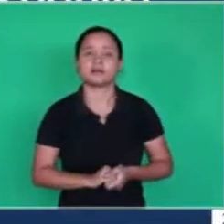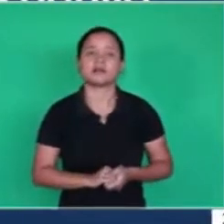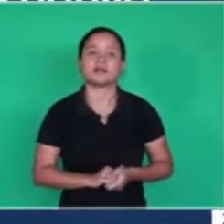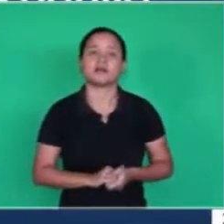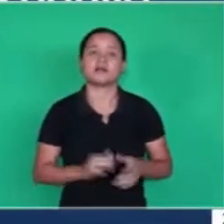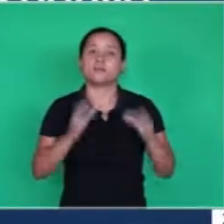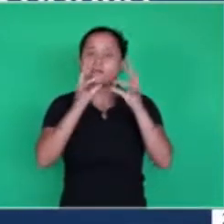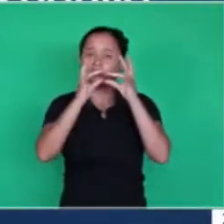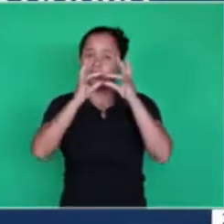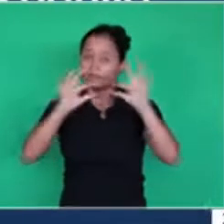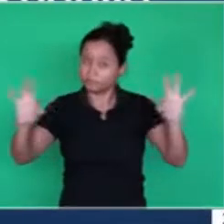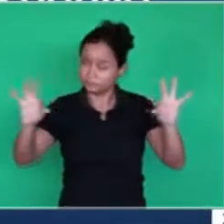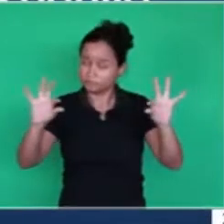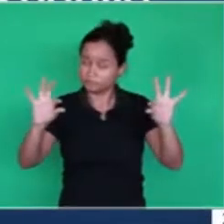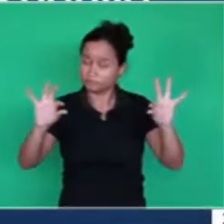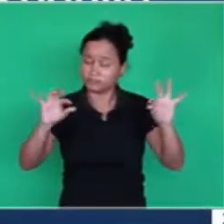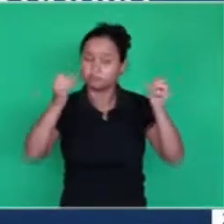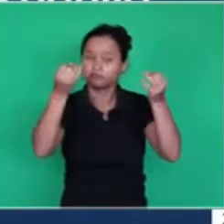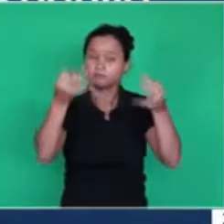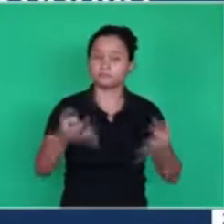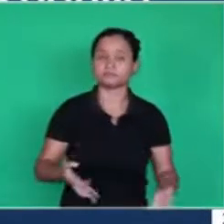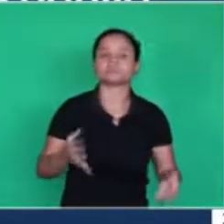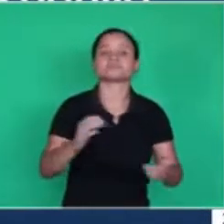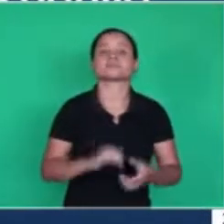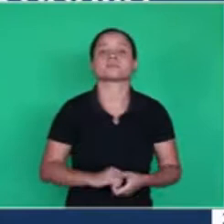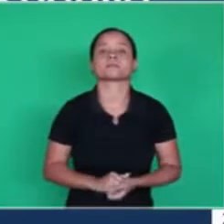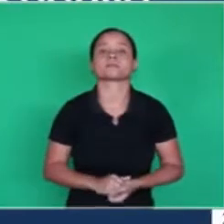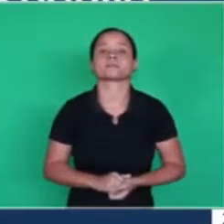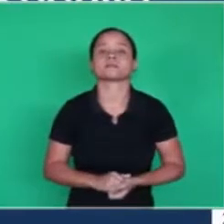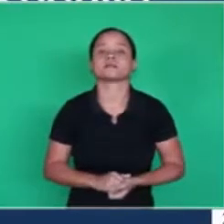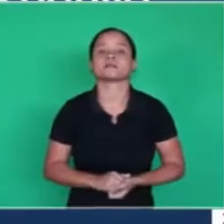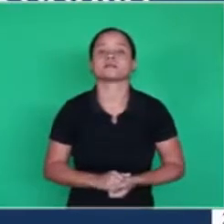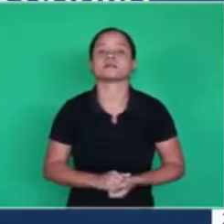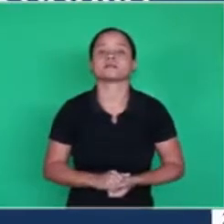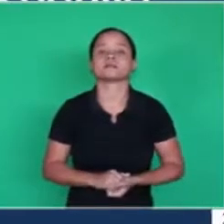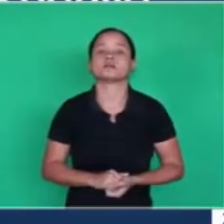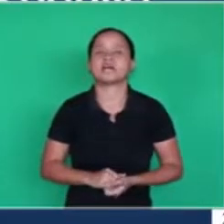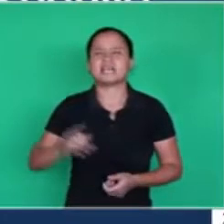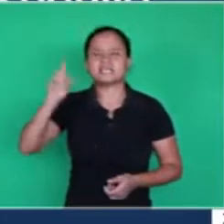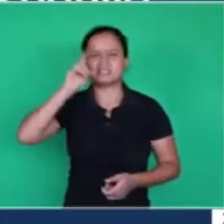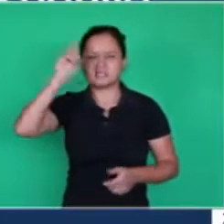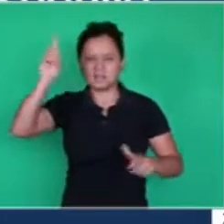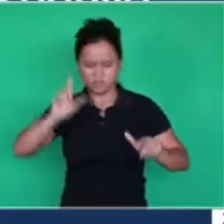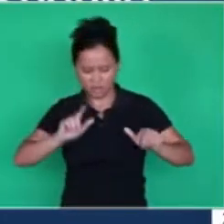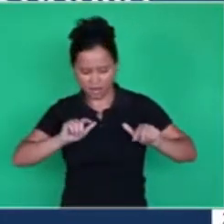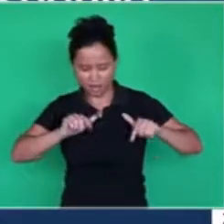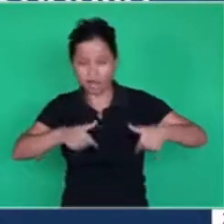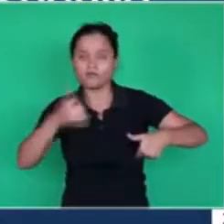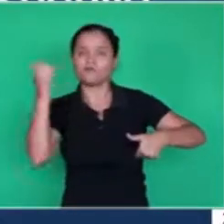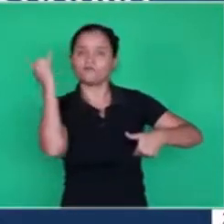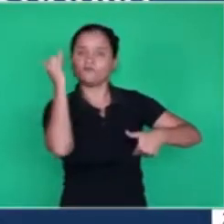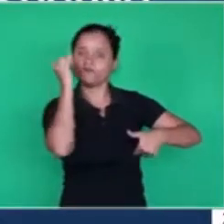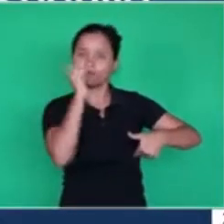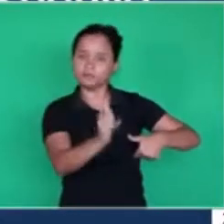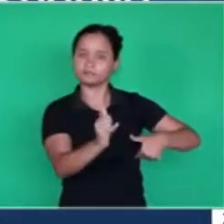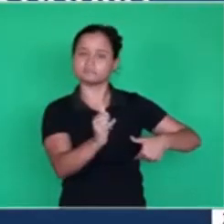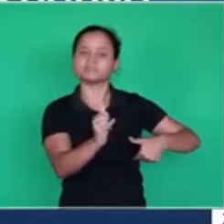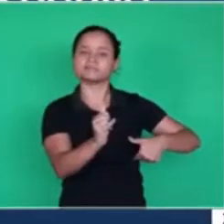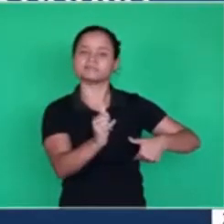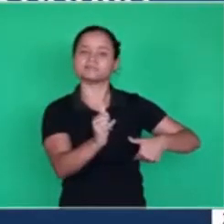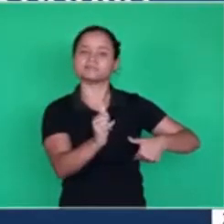colocado, todo mundo coloca. Então, aqui, Deus opera falando e fala operando. Quanto no